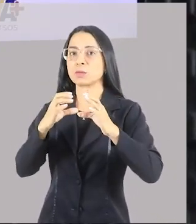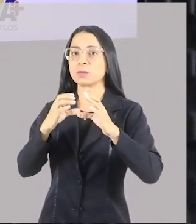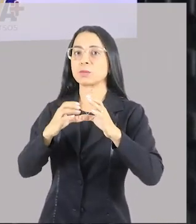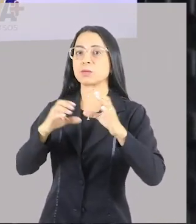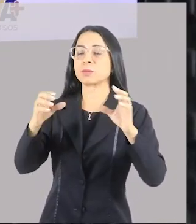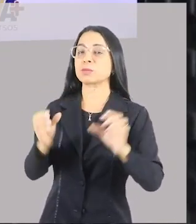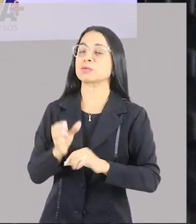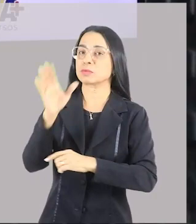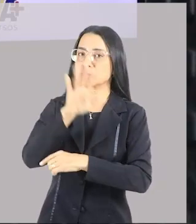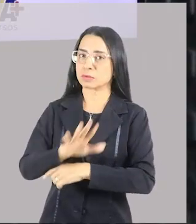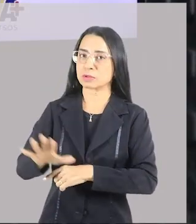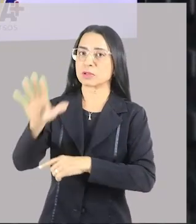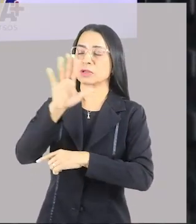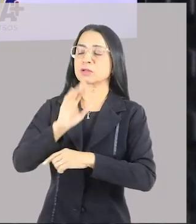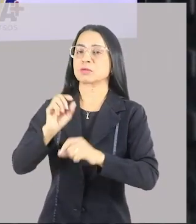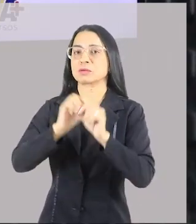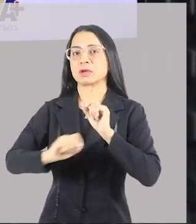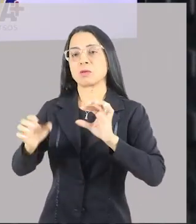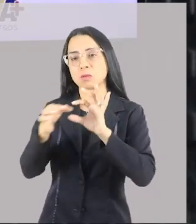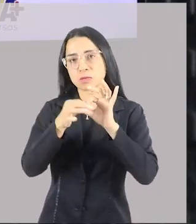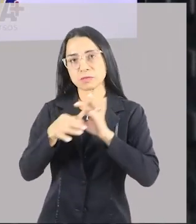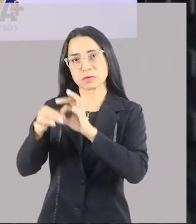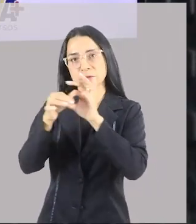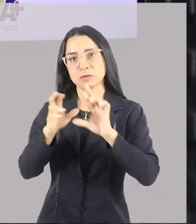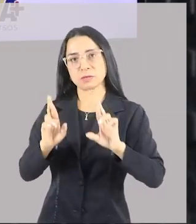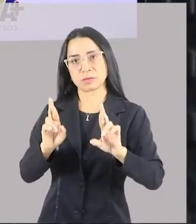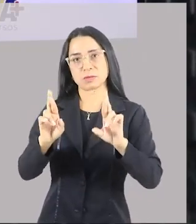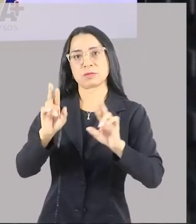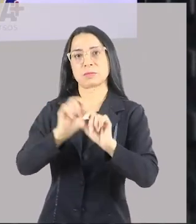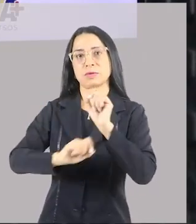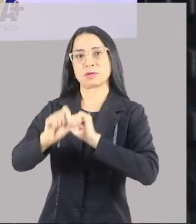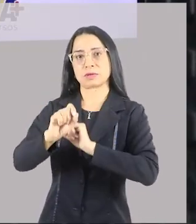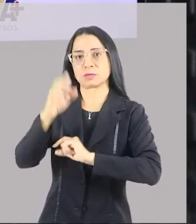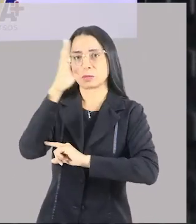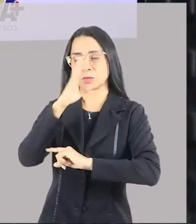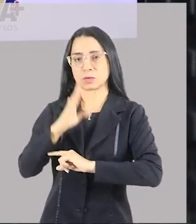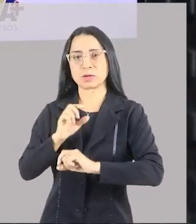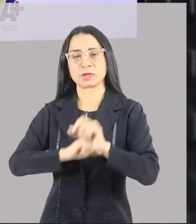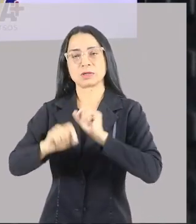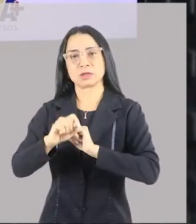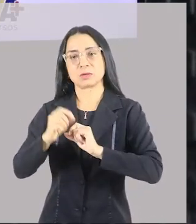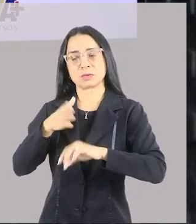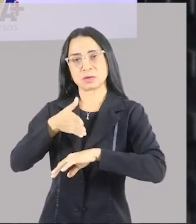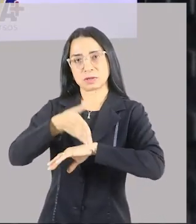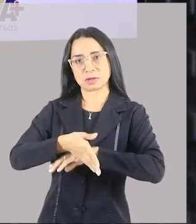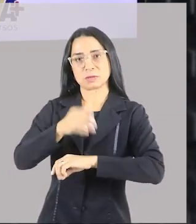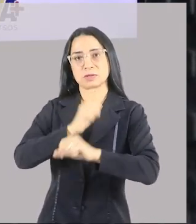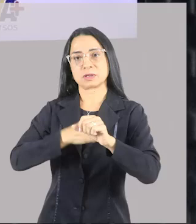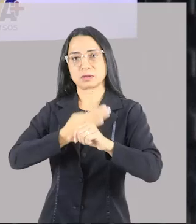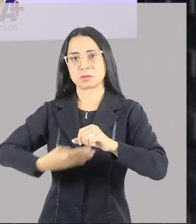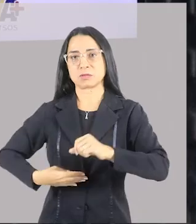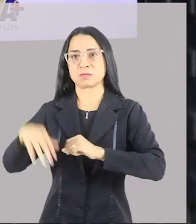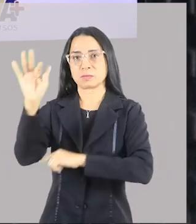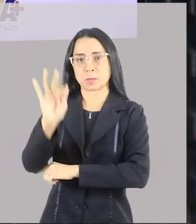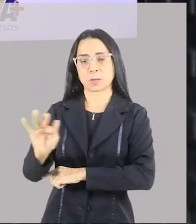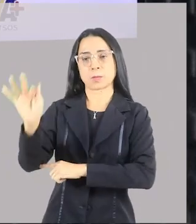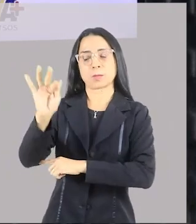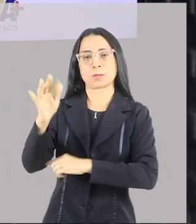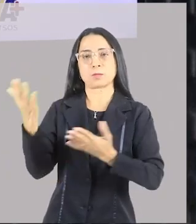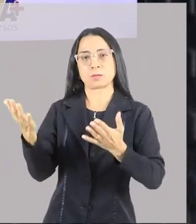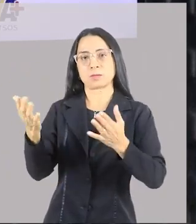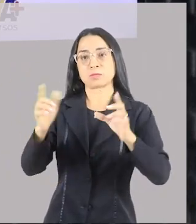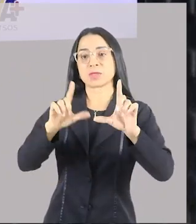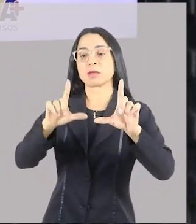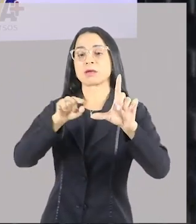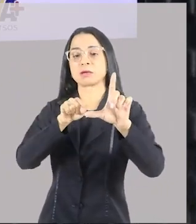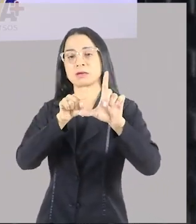concurso tão esperado por todo o Brasil para ingressar nas carreiras da administração pública federal. Em algum lugar da tela